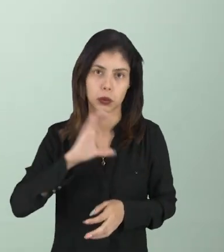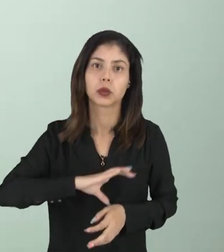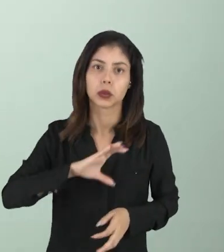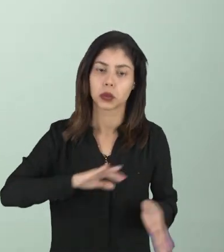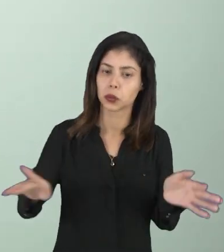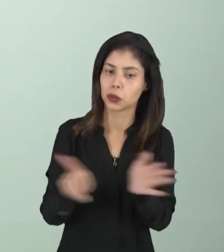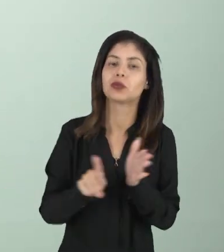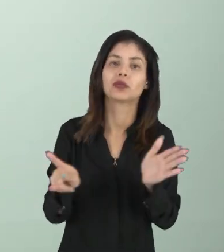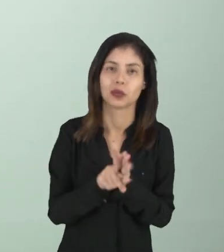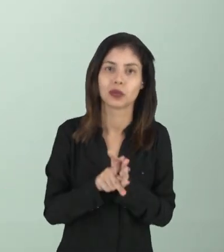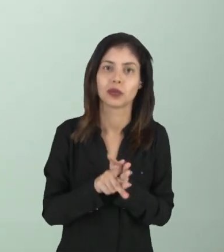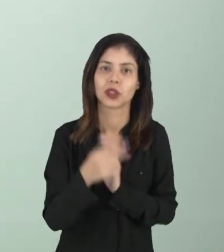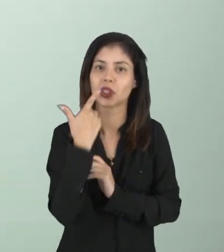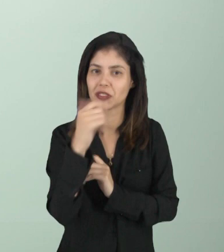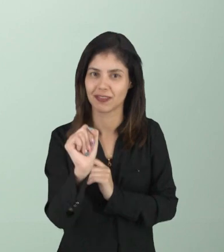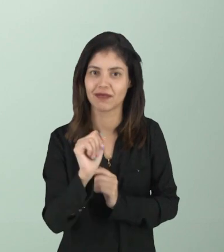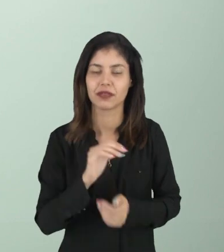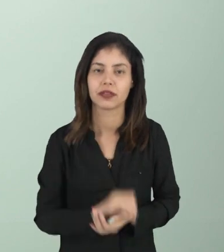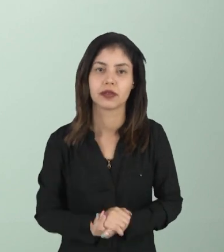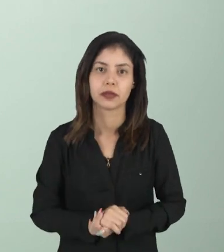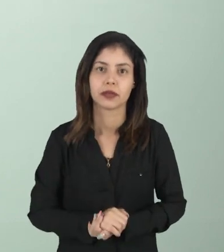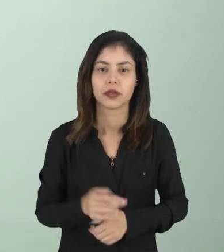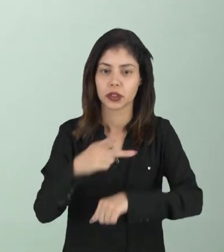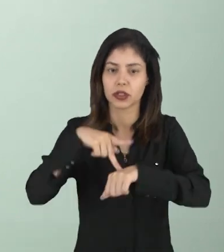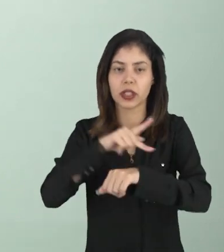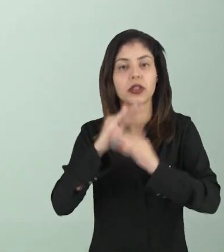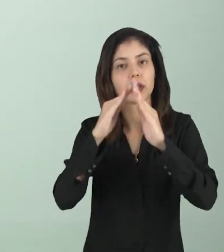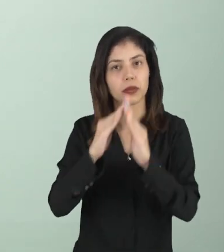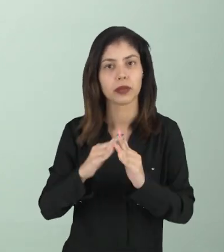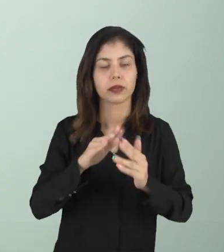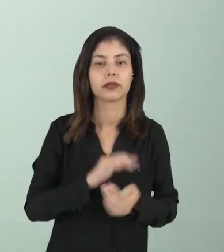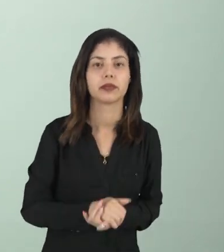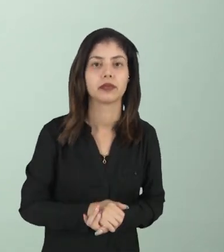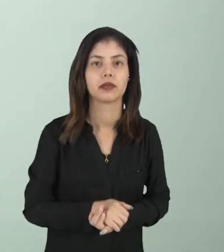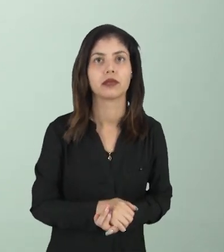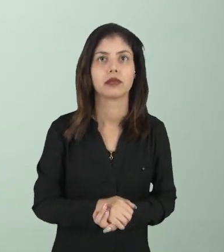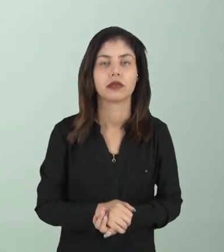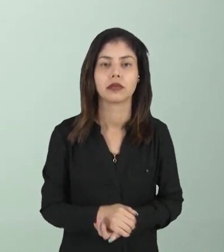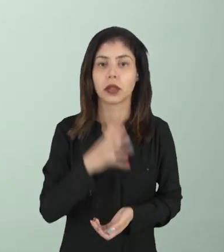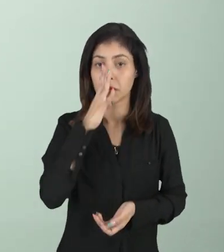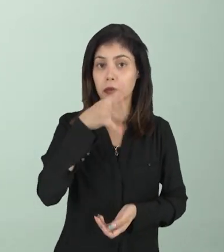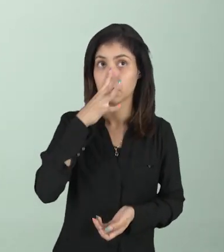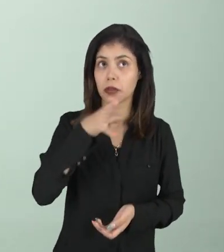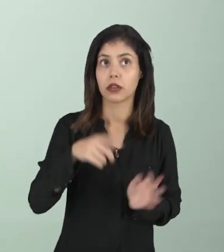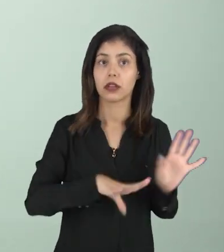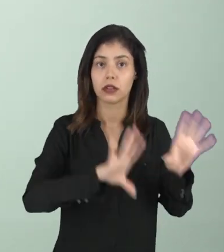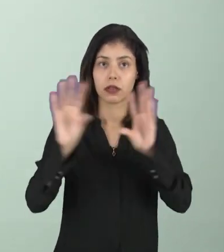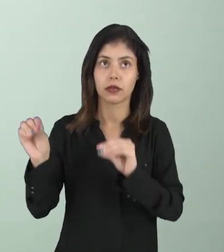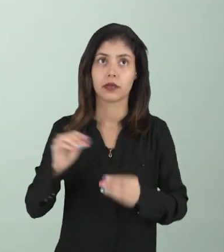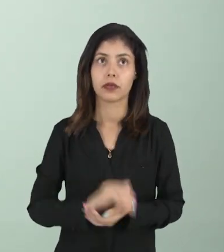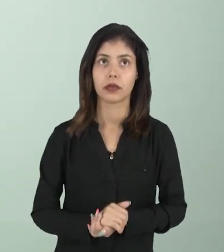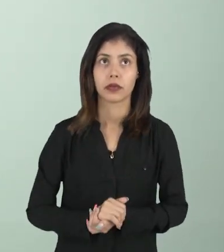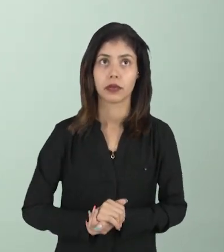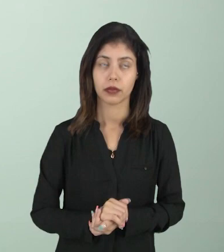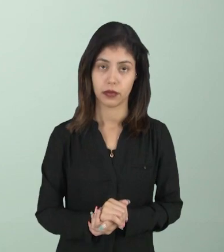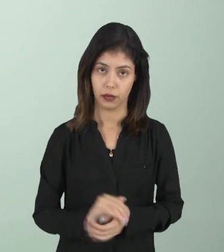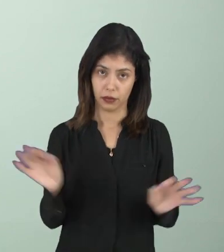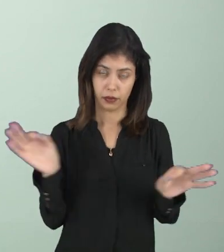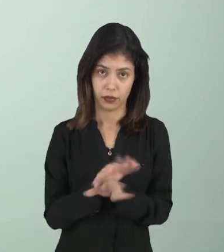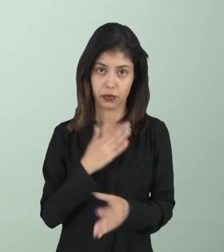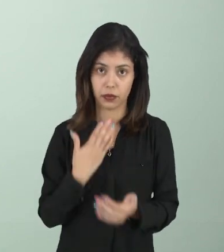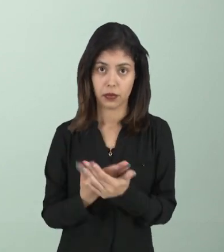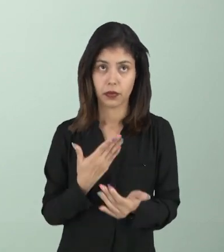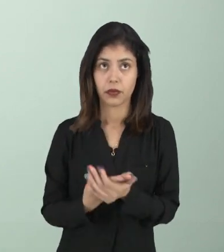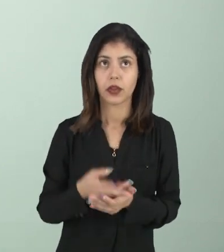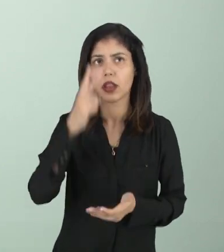a sua própria língua do país em que mora. É essa crítica que o texto traz. Para a gente